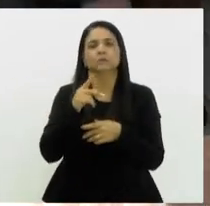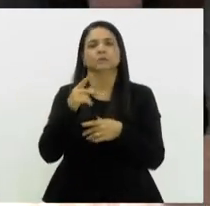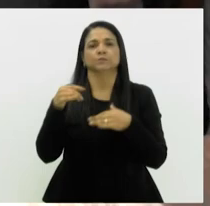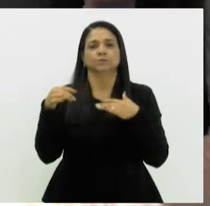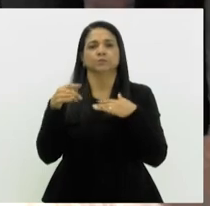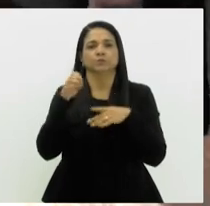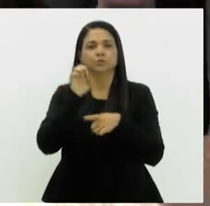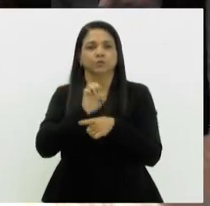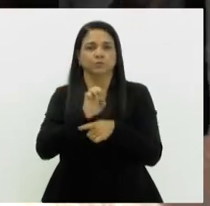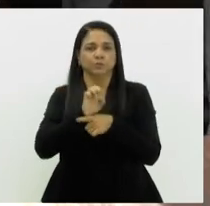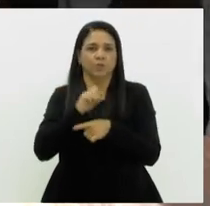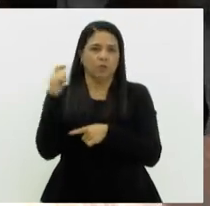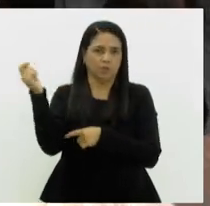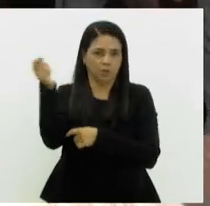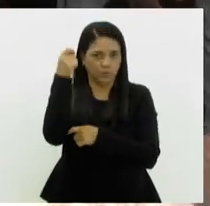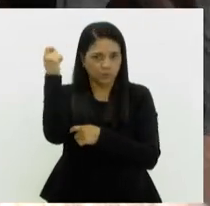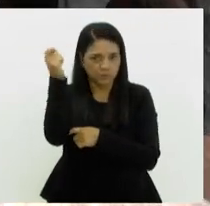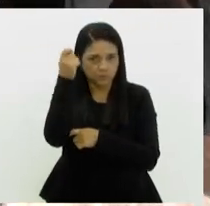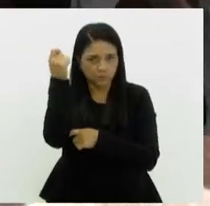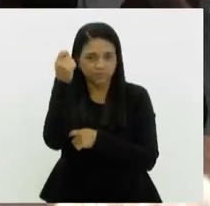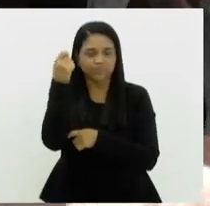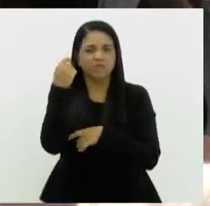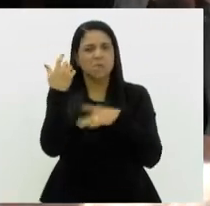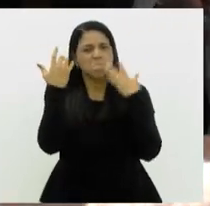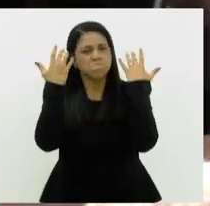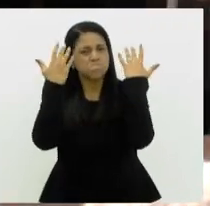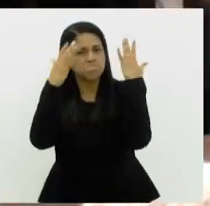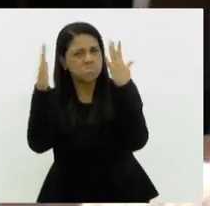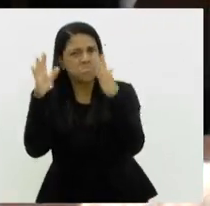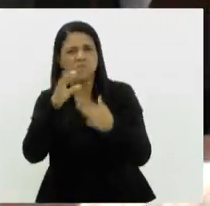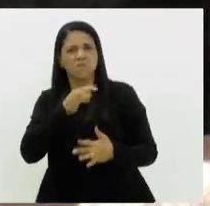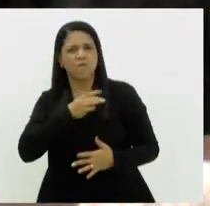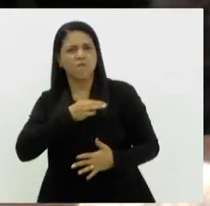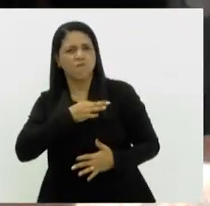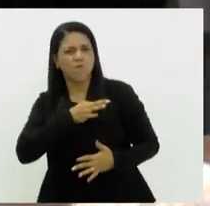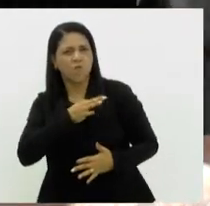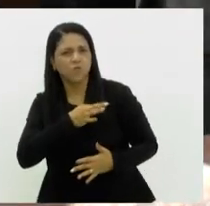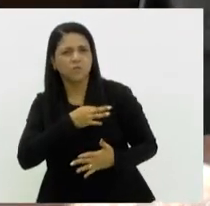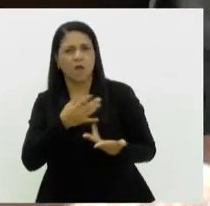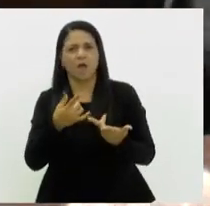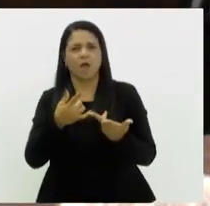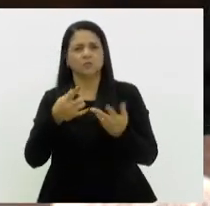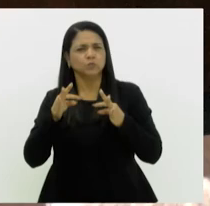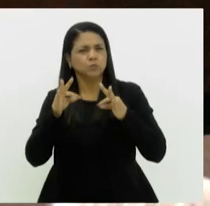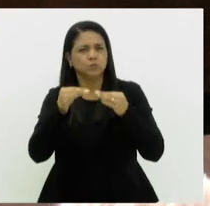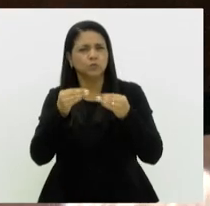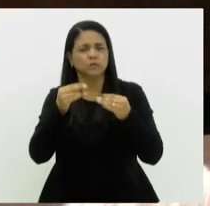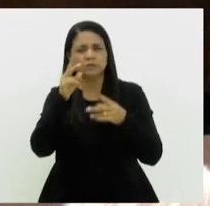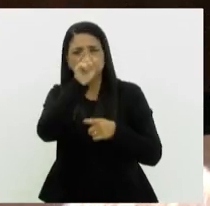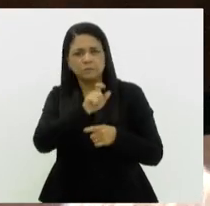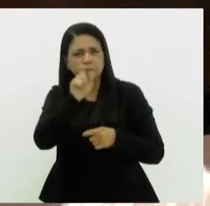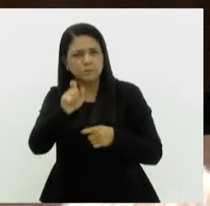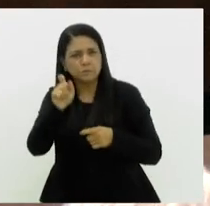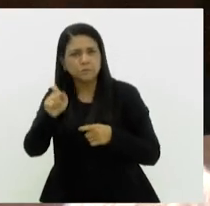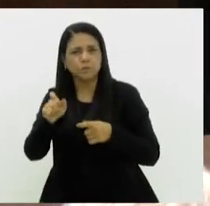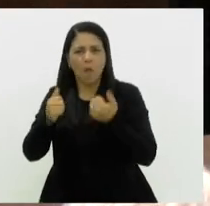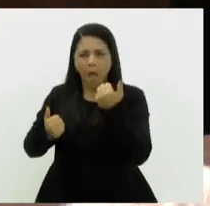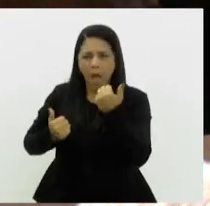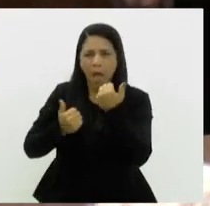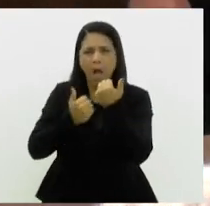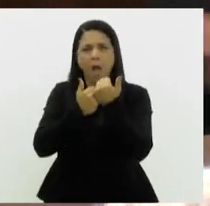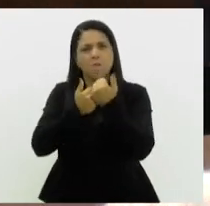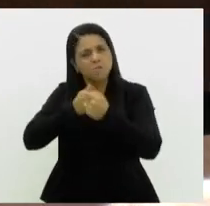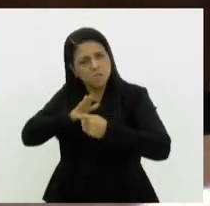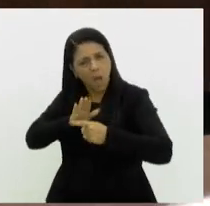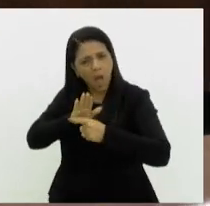E quero hoje parabenizar todos os voluntários, todas as pessoas que estão ali tão voltadas, senhor presidente, para ajudar os